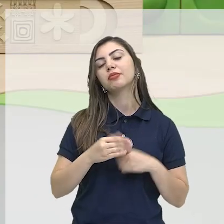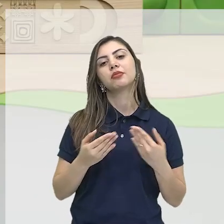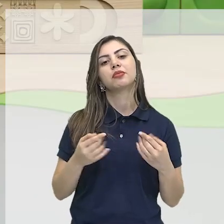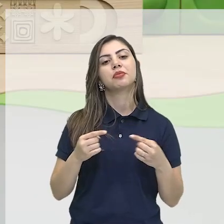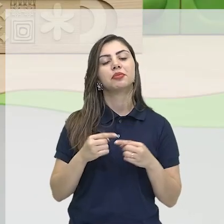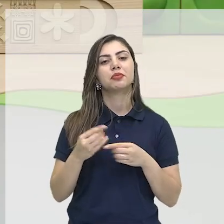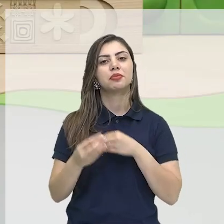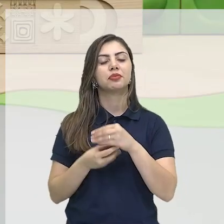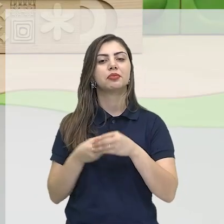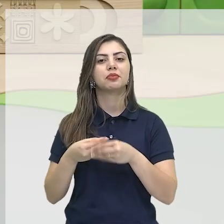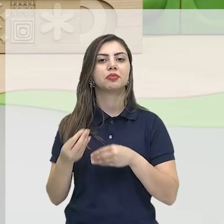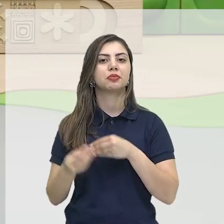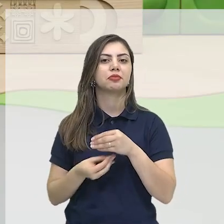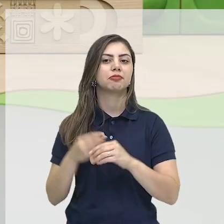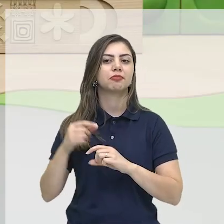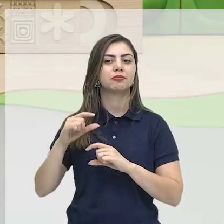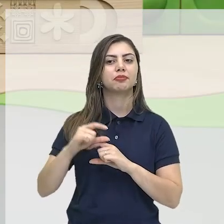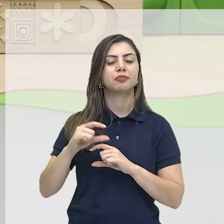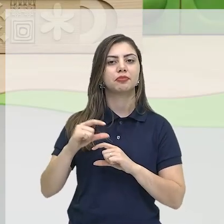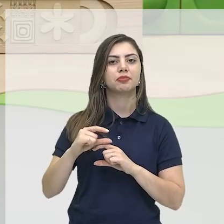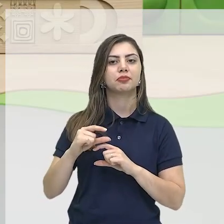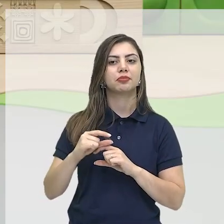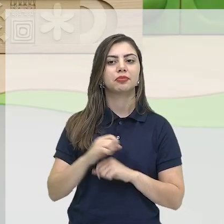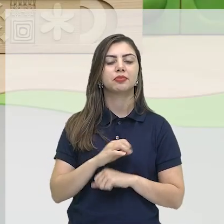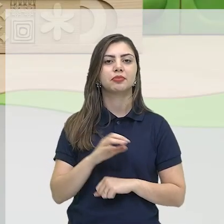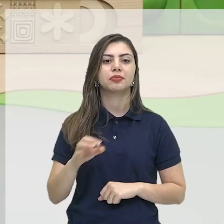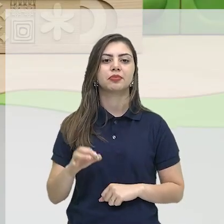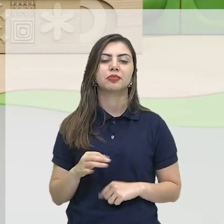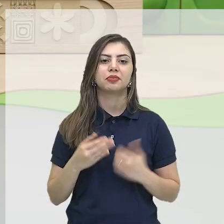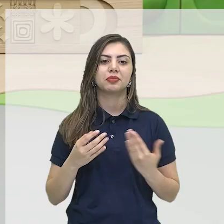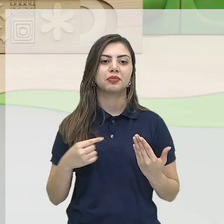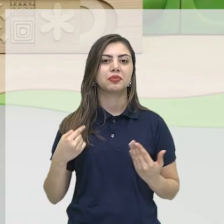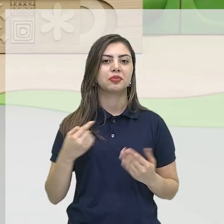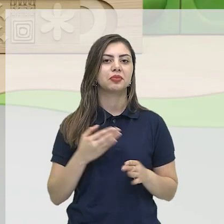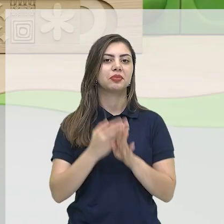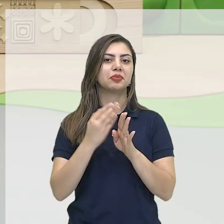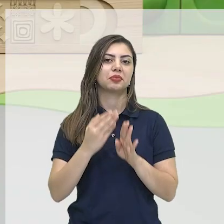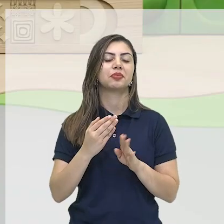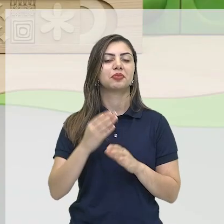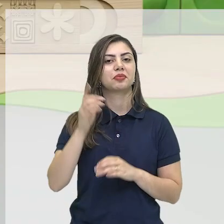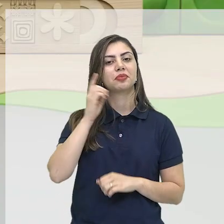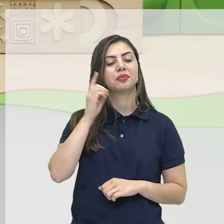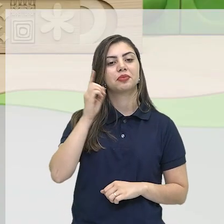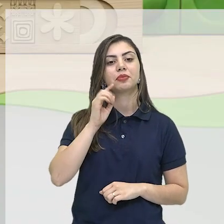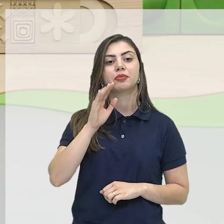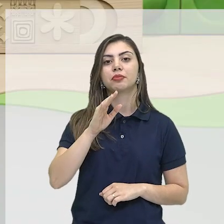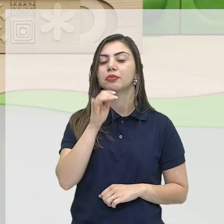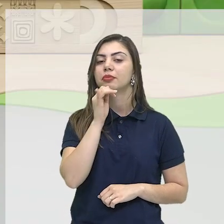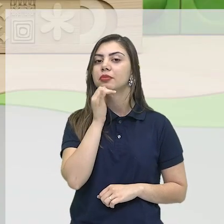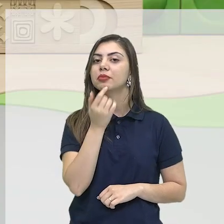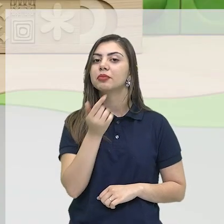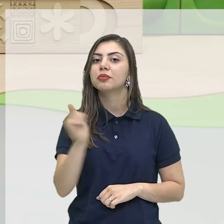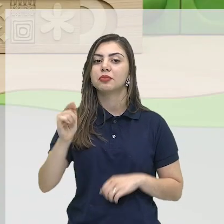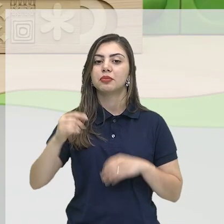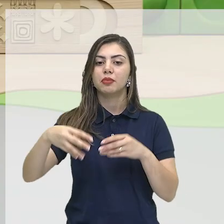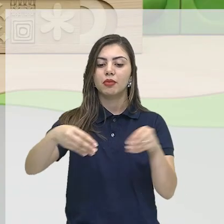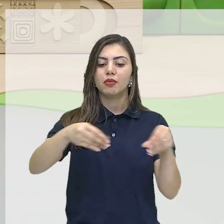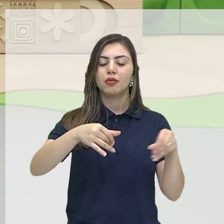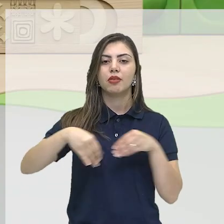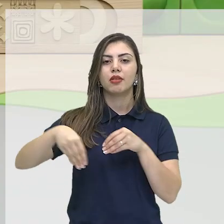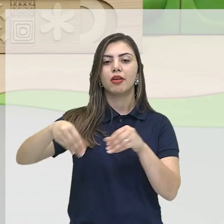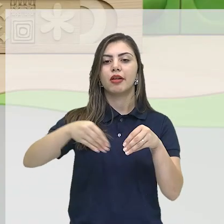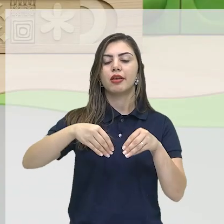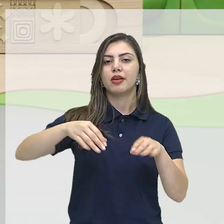pode encontrar aí no nosso dia a dia. Nós temos a areia, né, na praia, onde você encontra essa